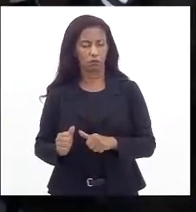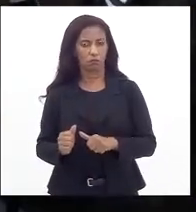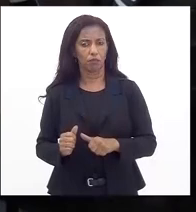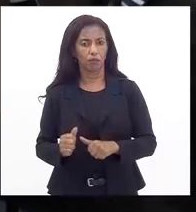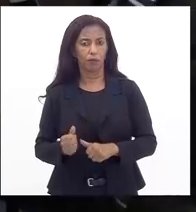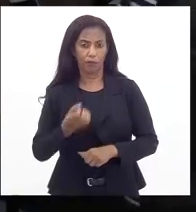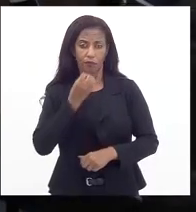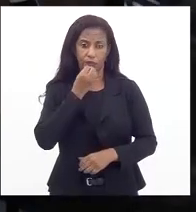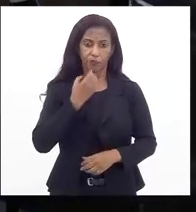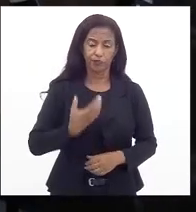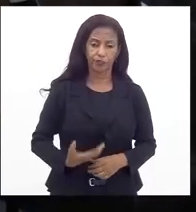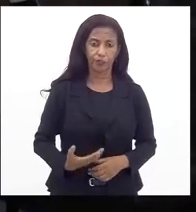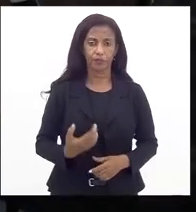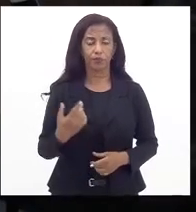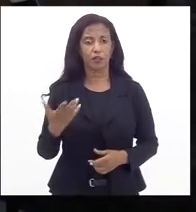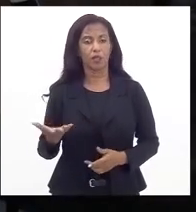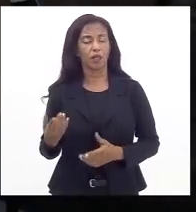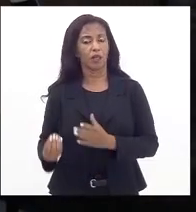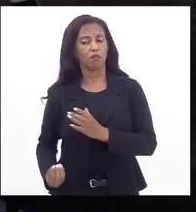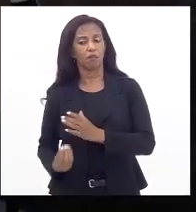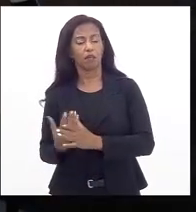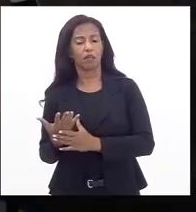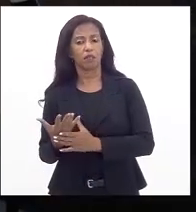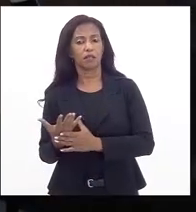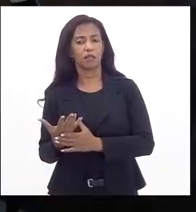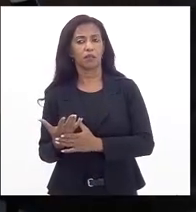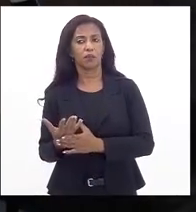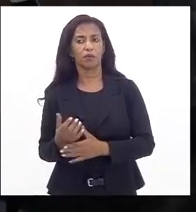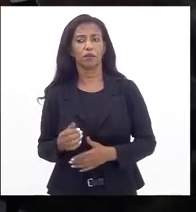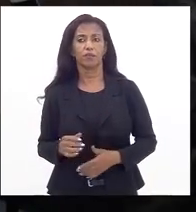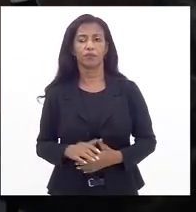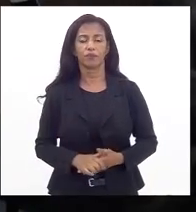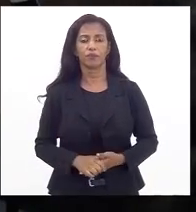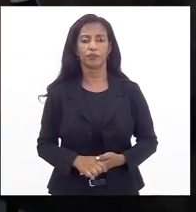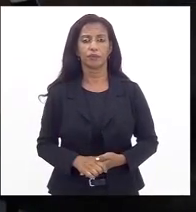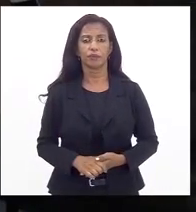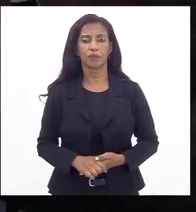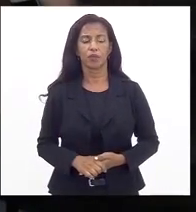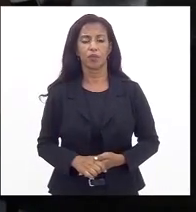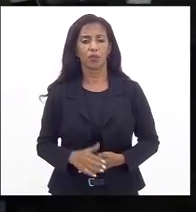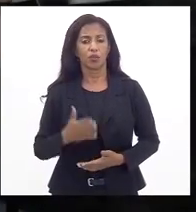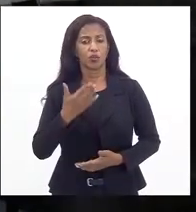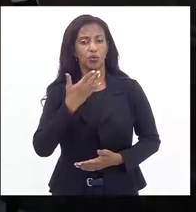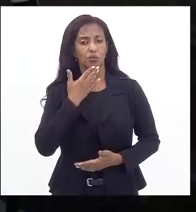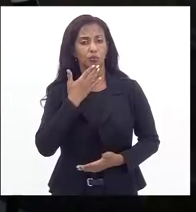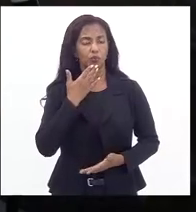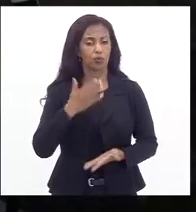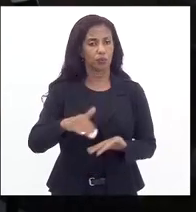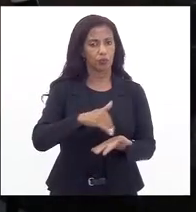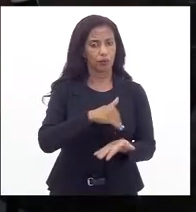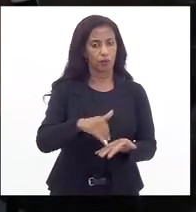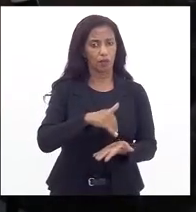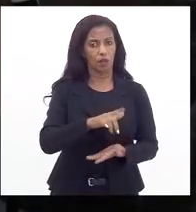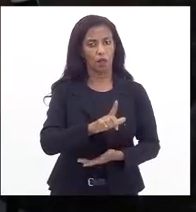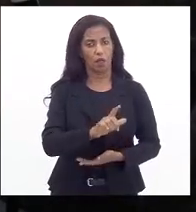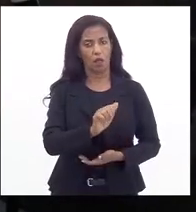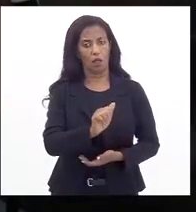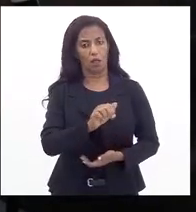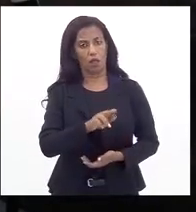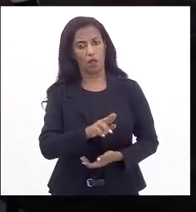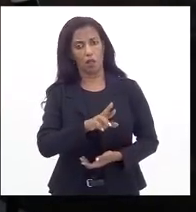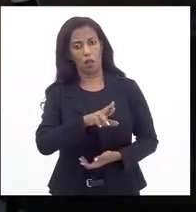oportuno que nasceu o fruto de uma demanda da secretária Laura